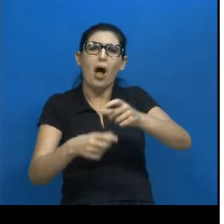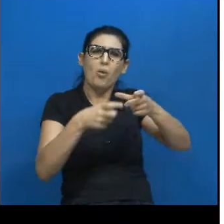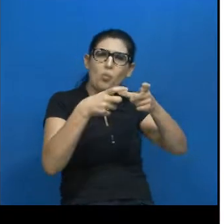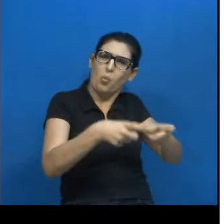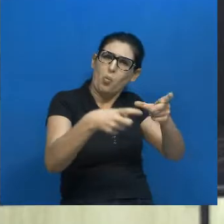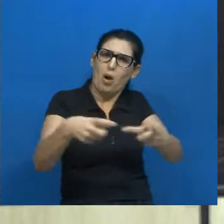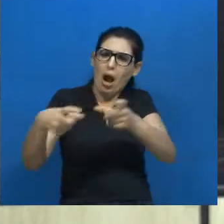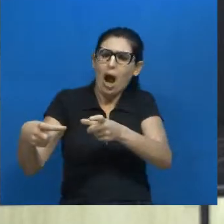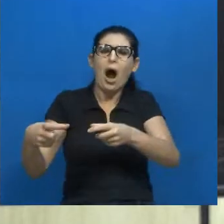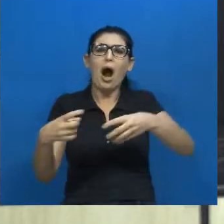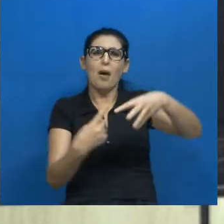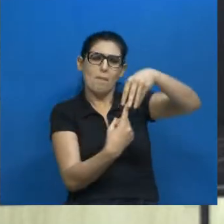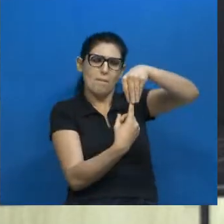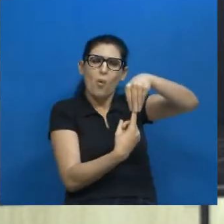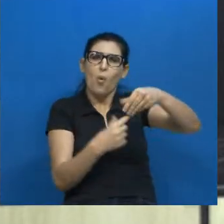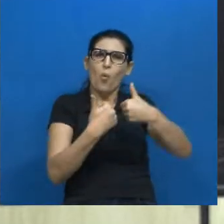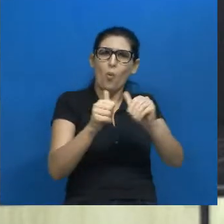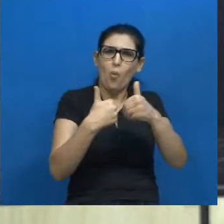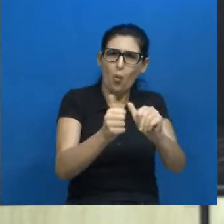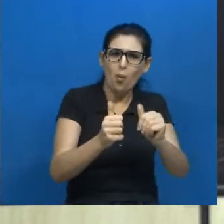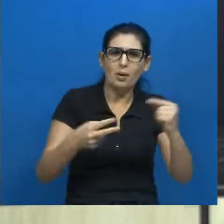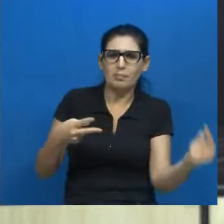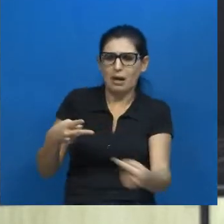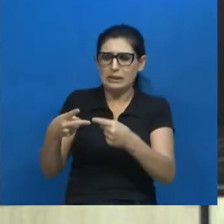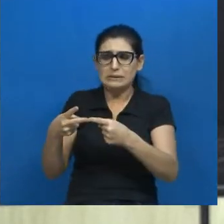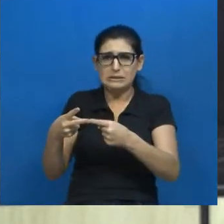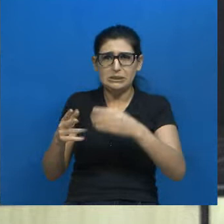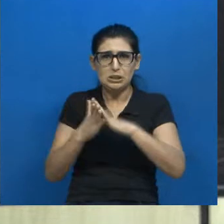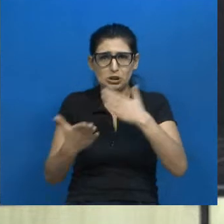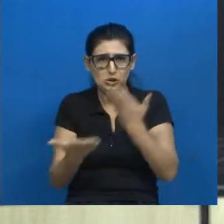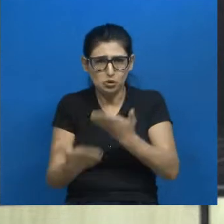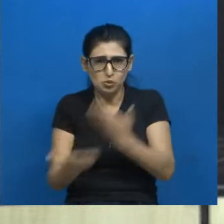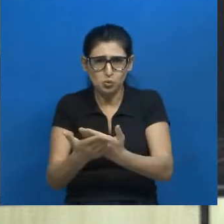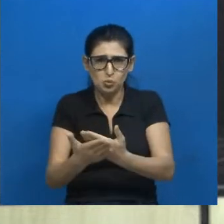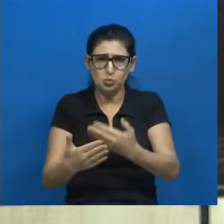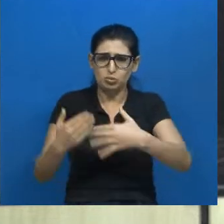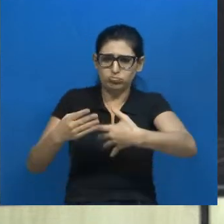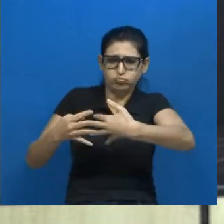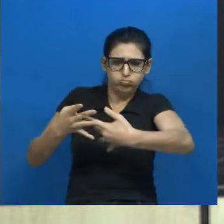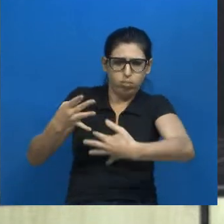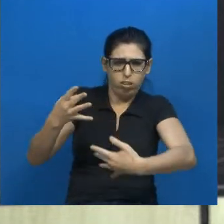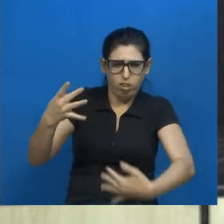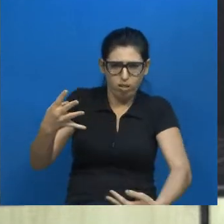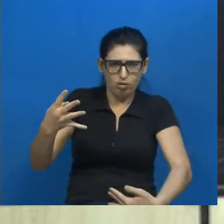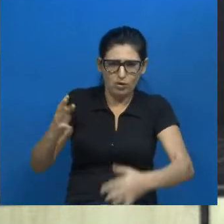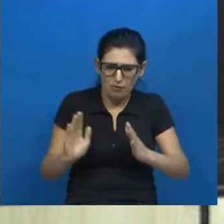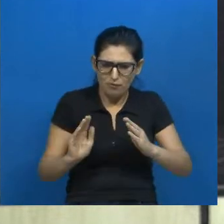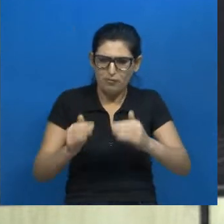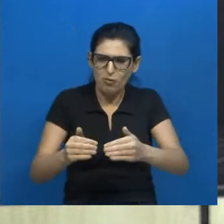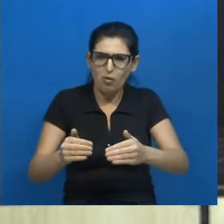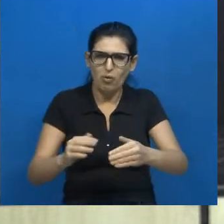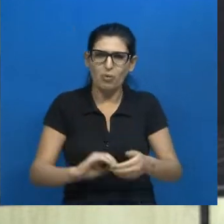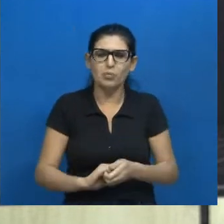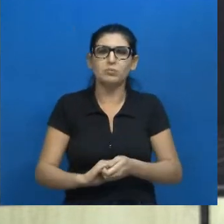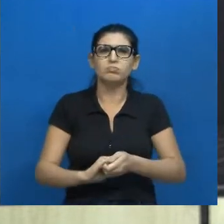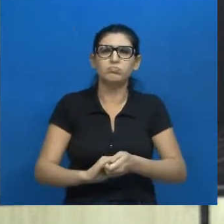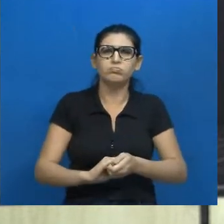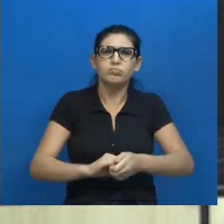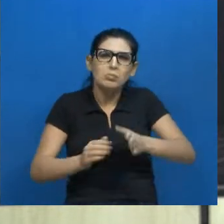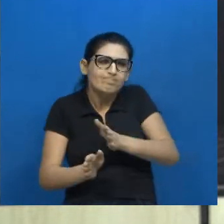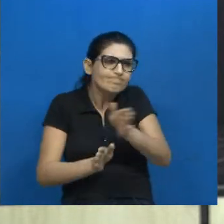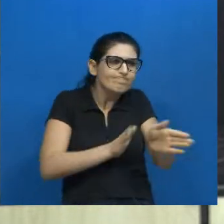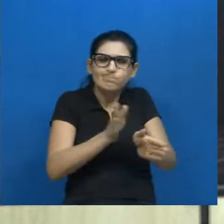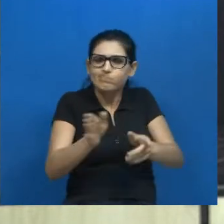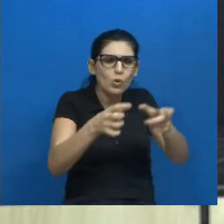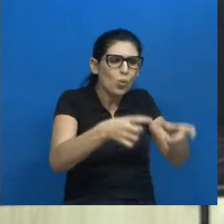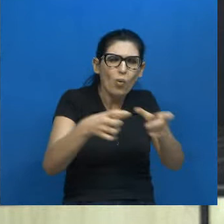Então, o que nós deixamos fazer? Essa segunda fase, que a gente vai precisar de um estudo mais detalhado da situação daquele viário, daquela condição,